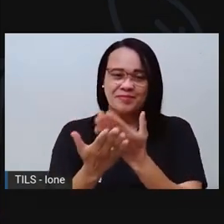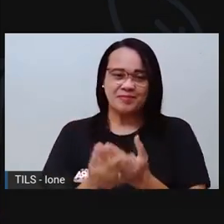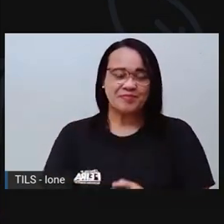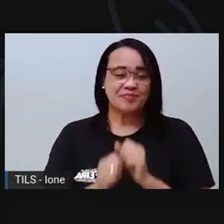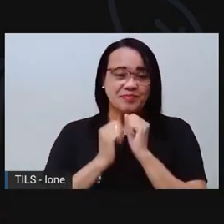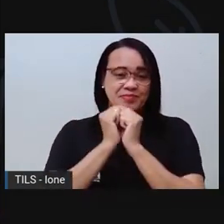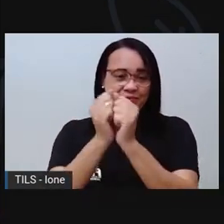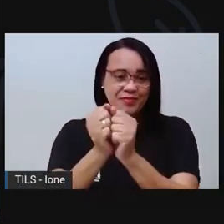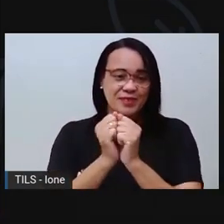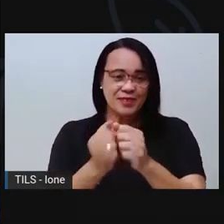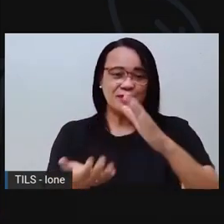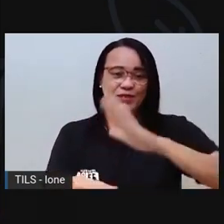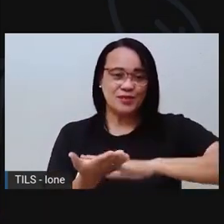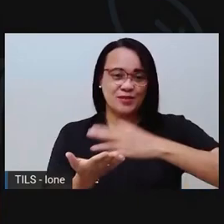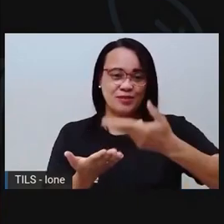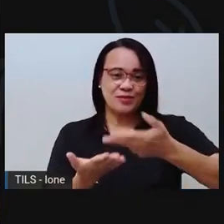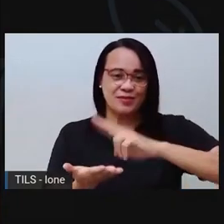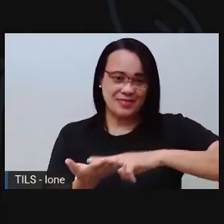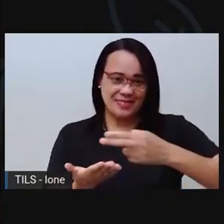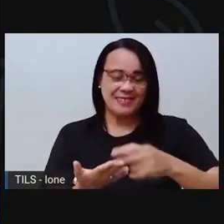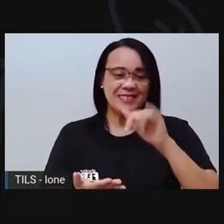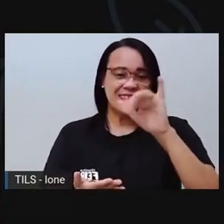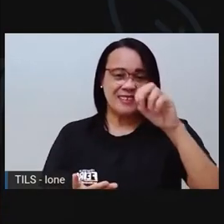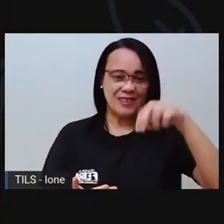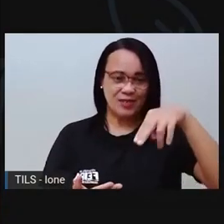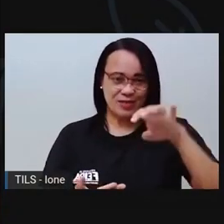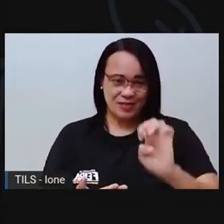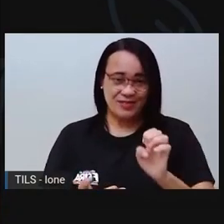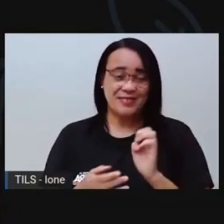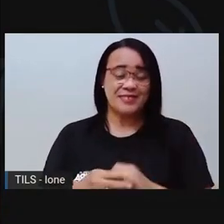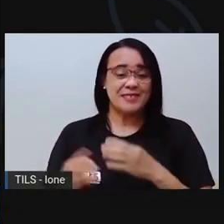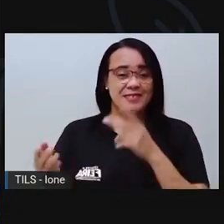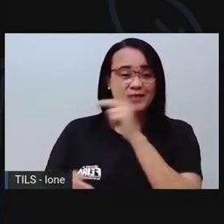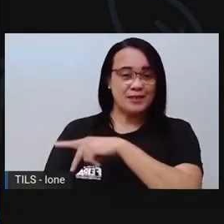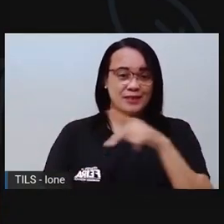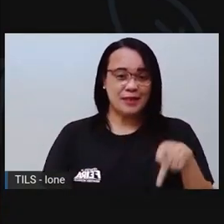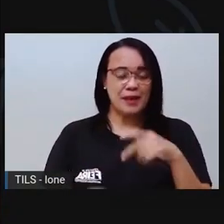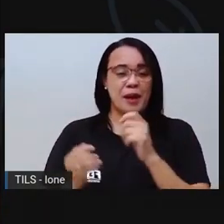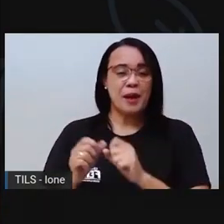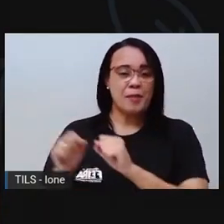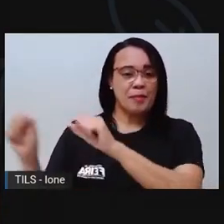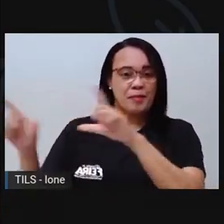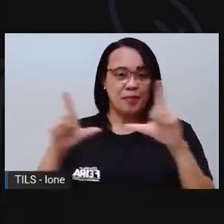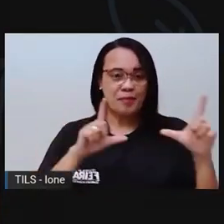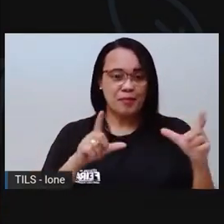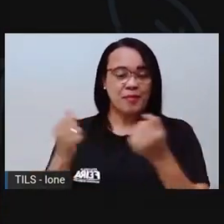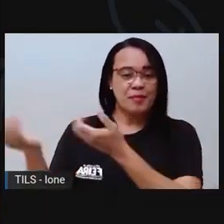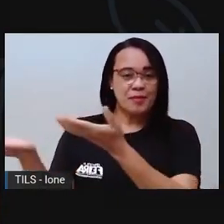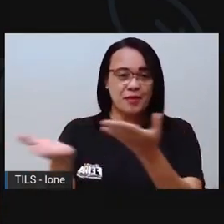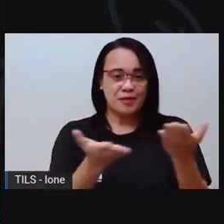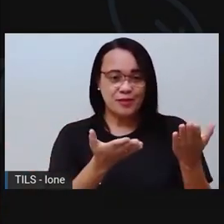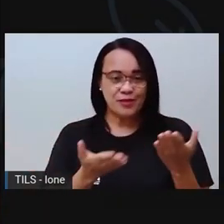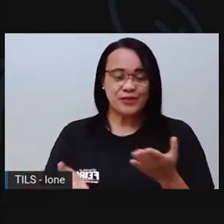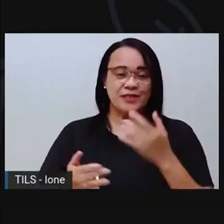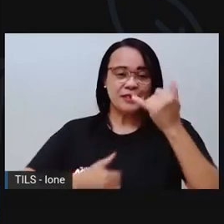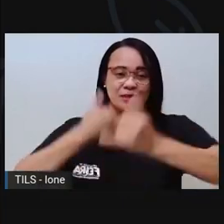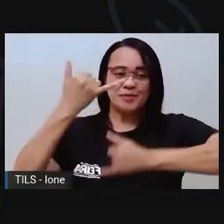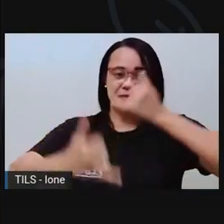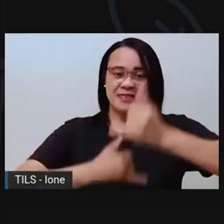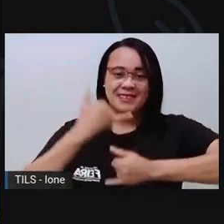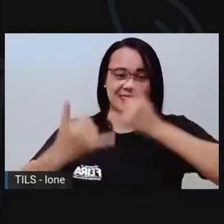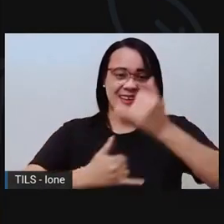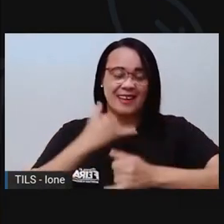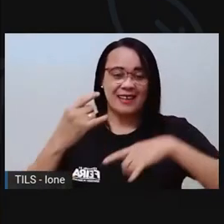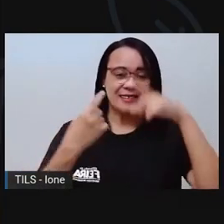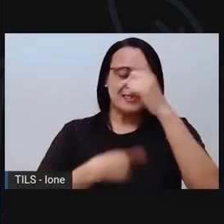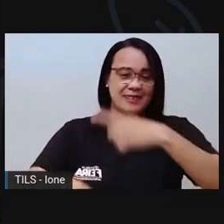de ONU. Então, a gente vai aqui agora. A Pro trouxe para vocês uma brincadeira, né, uma parlenda misturada